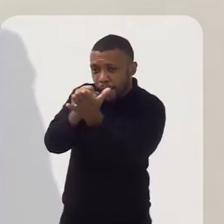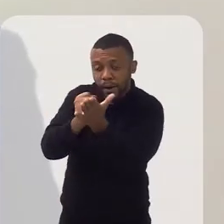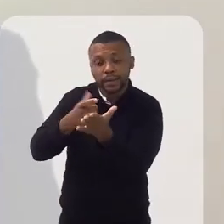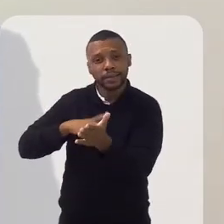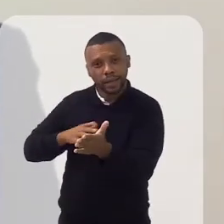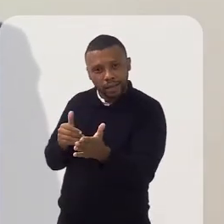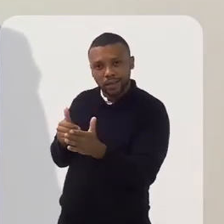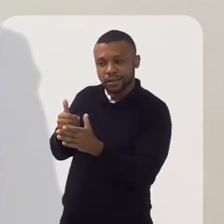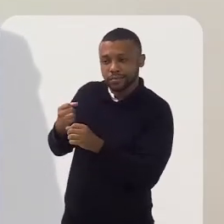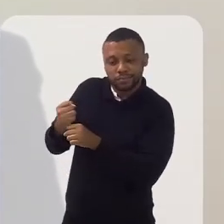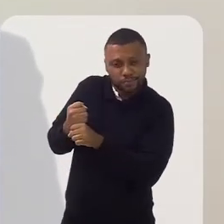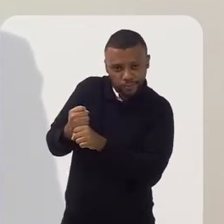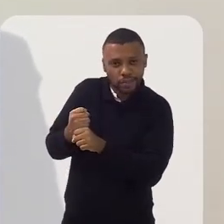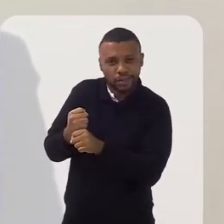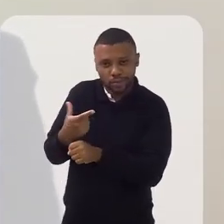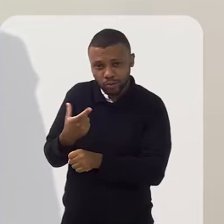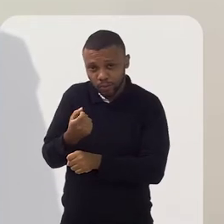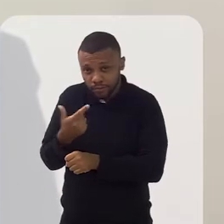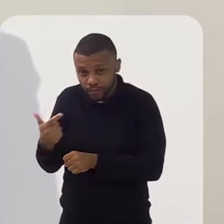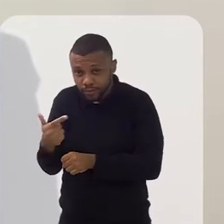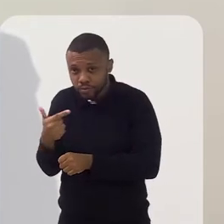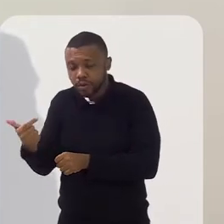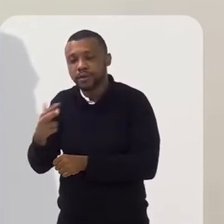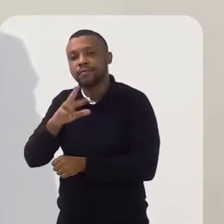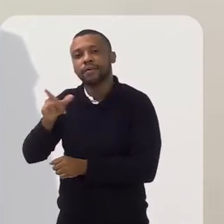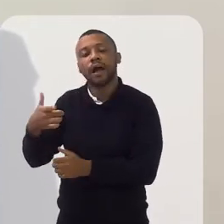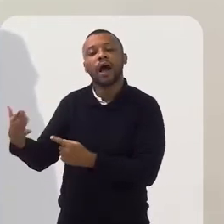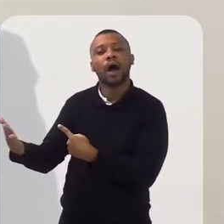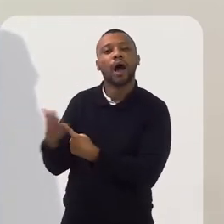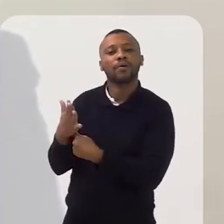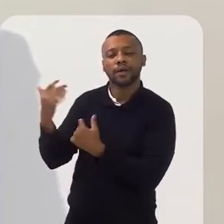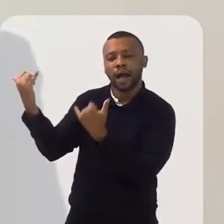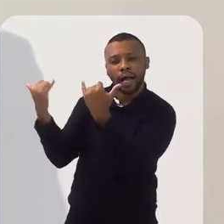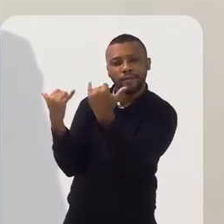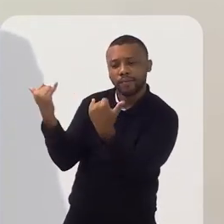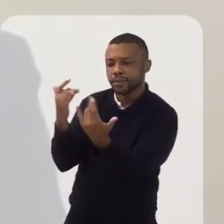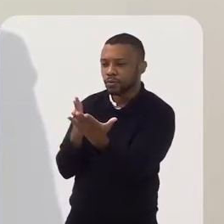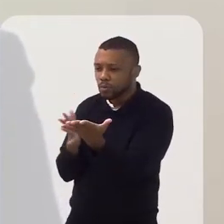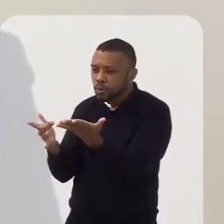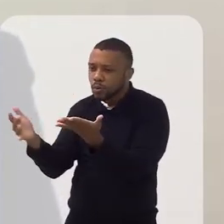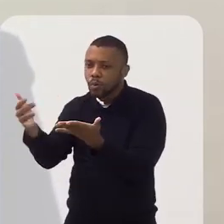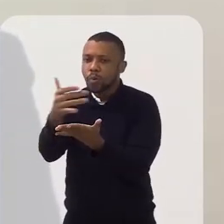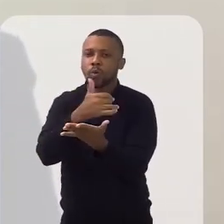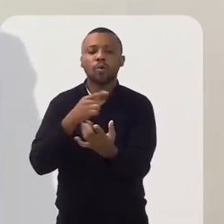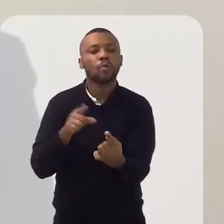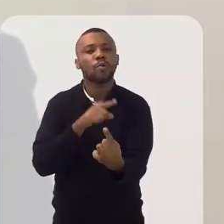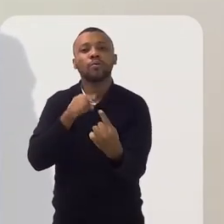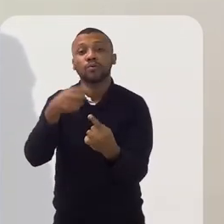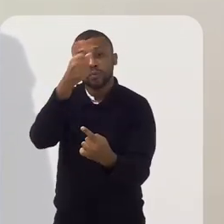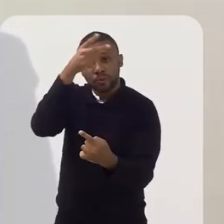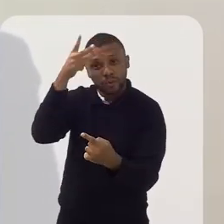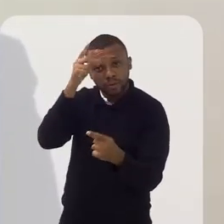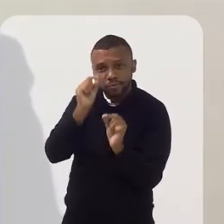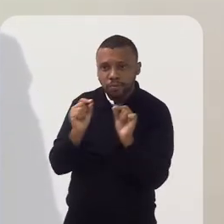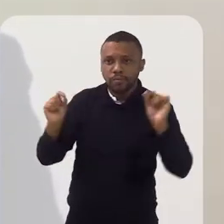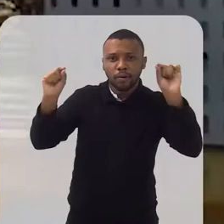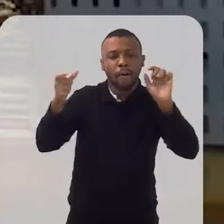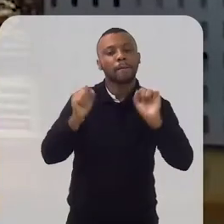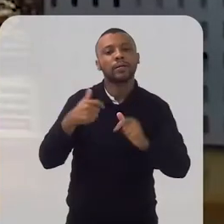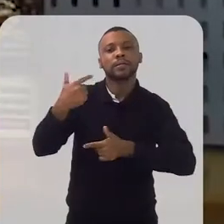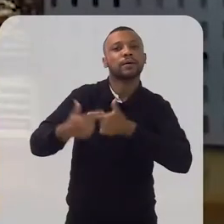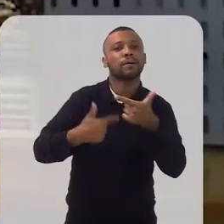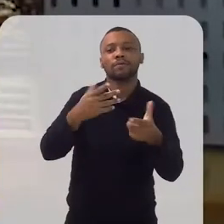vai ajudar, né, nesse levantamento de informações para que os municípios possam agir de forma mais